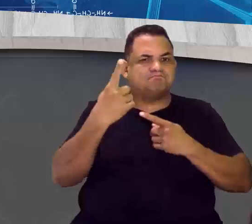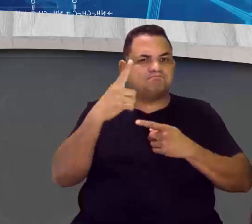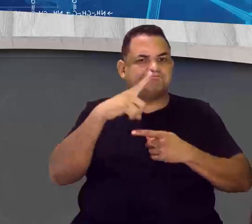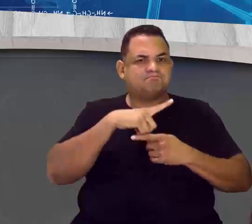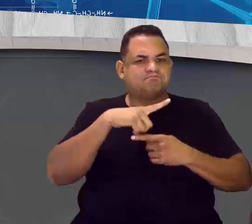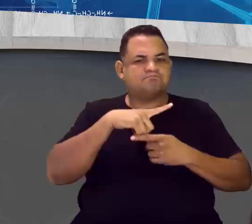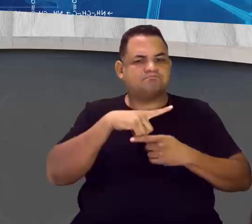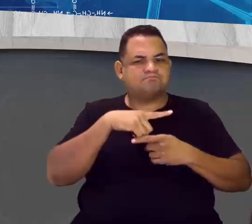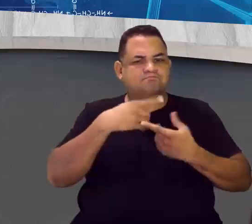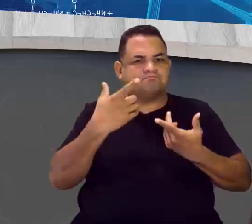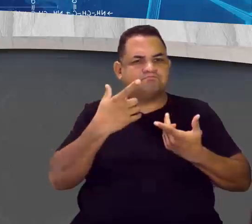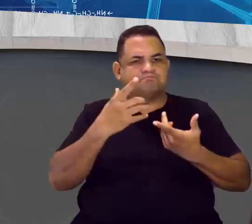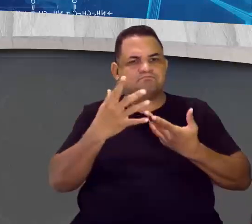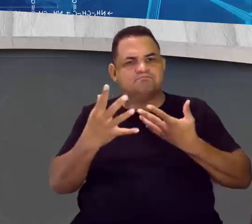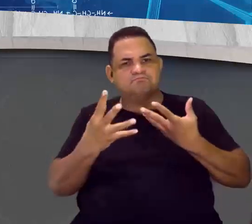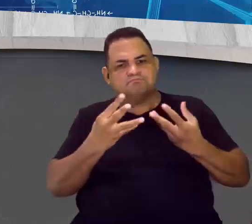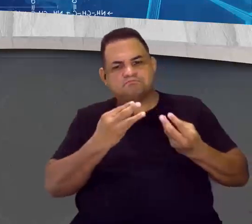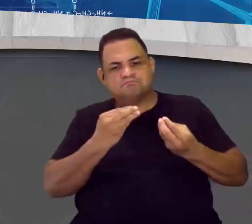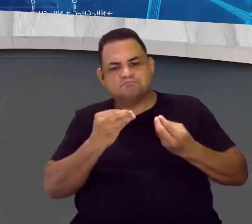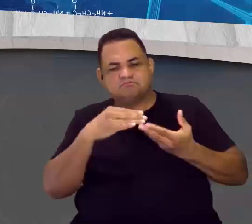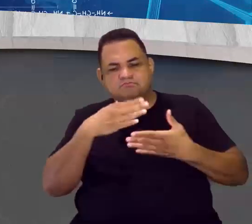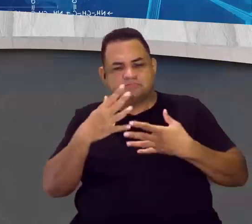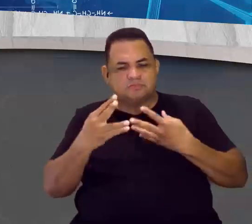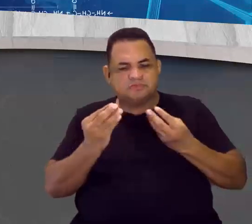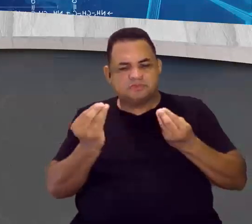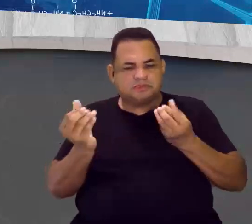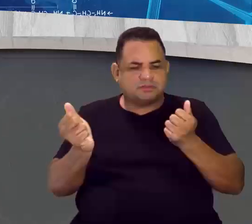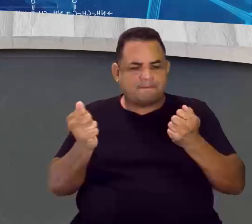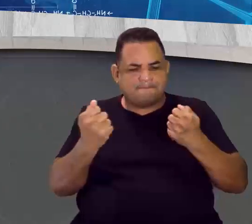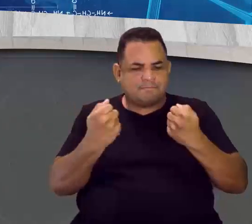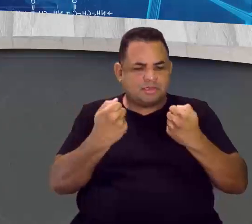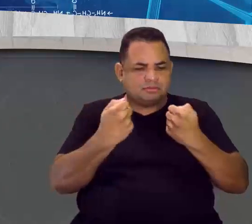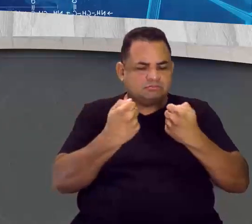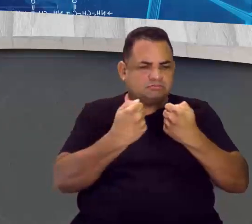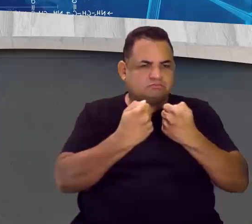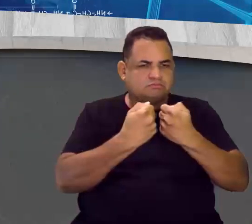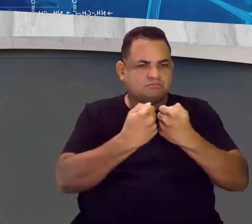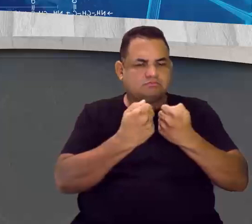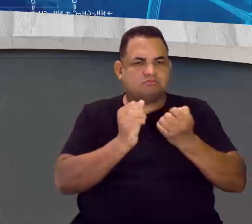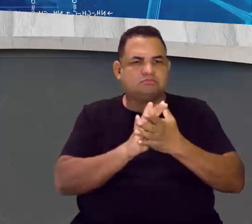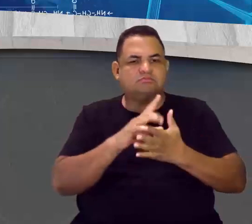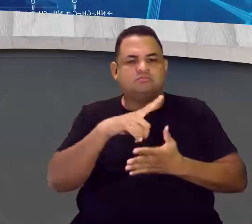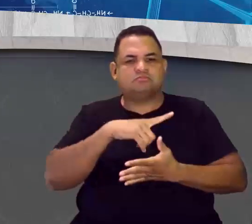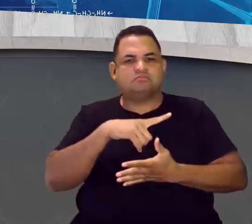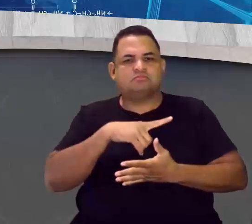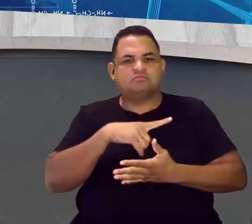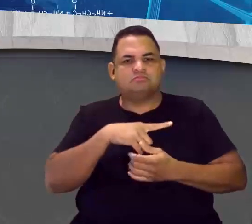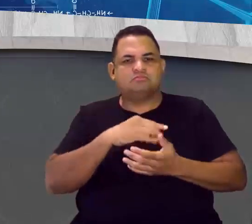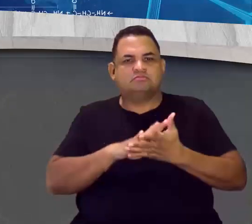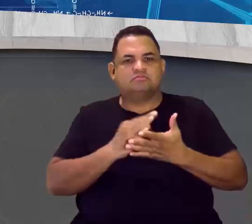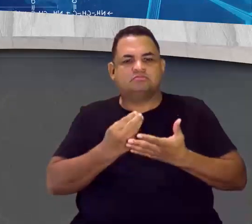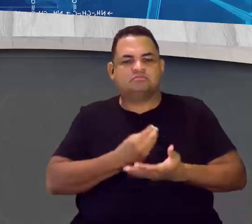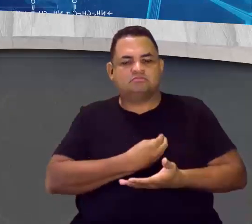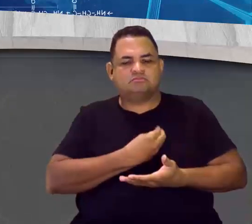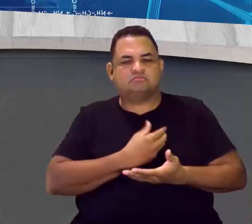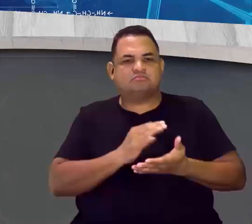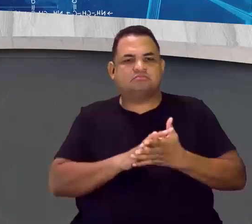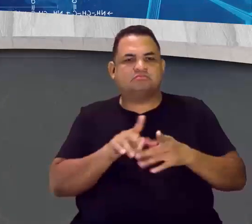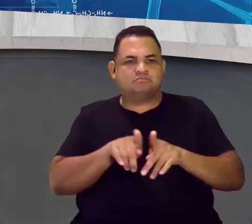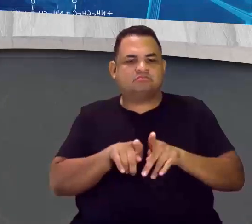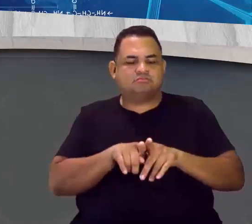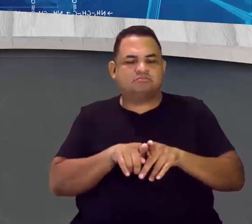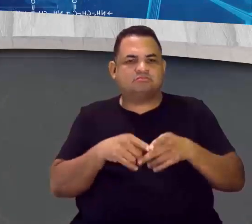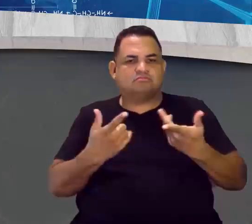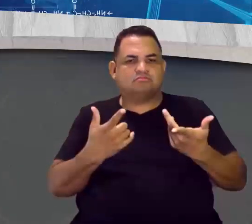aquela indução e tal, e quando se aproxima, você sente a presença daquela pessoa. Assim são as